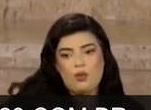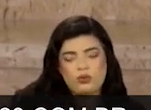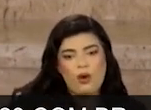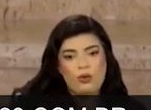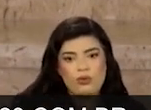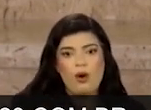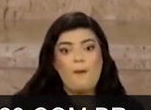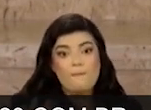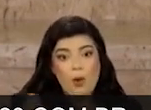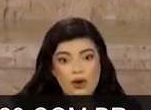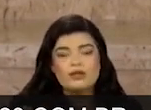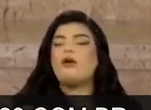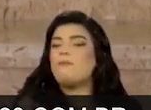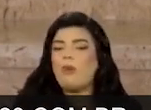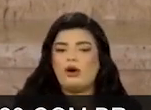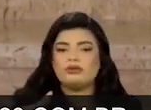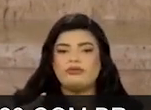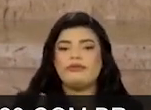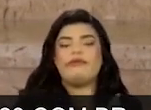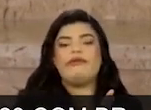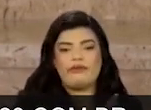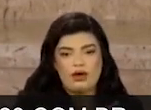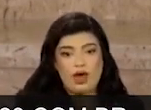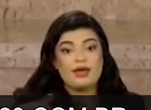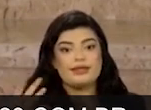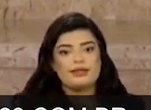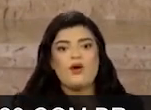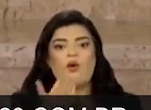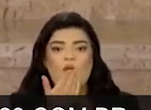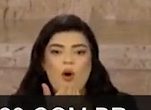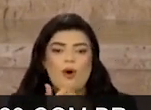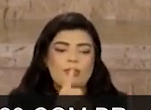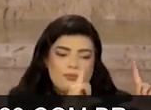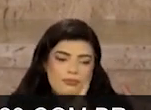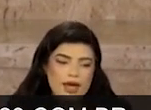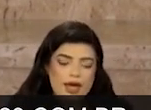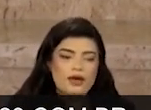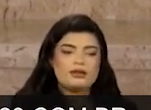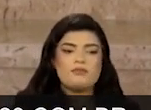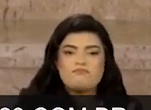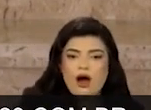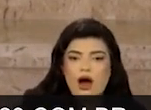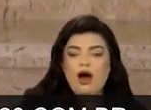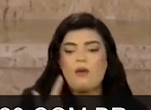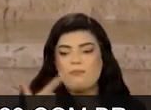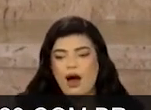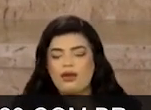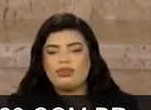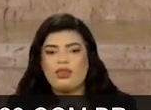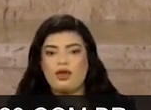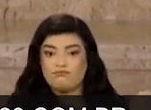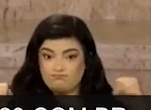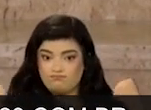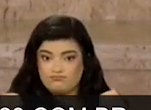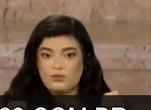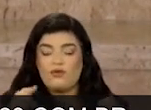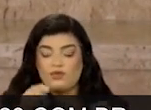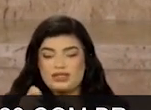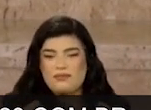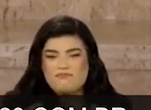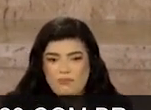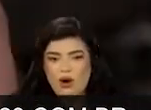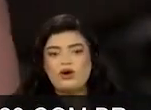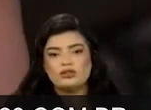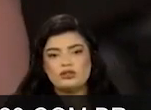mais probabilidade de erro. Então, quando você come menos carboidrato e você faz mais atividade física, a probabilidade de você errar